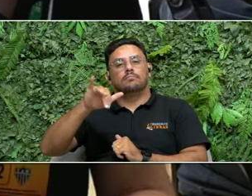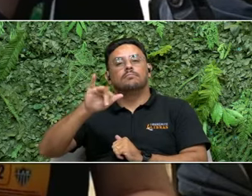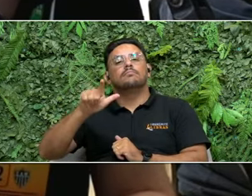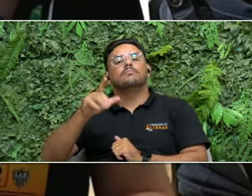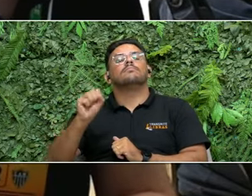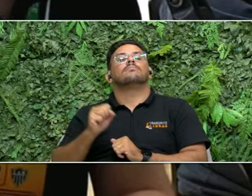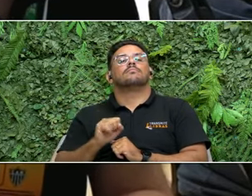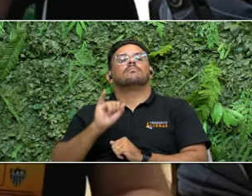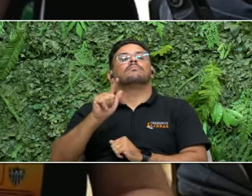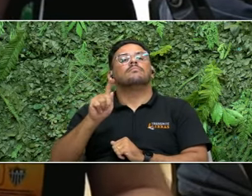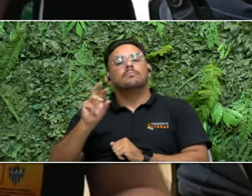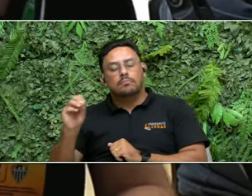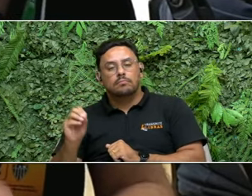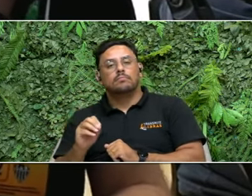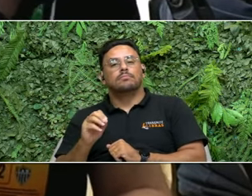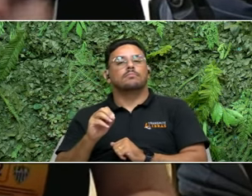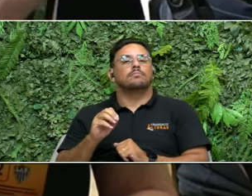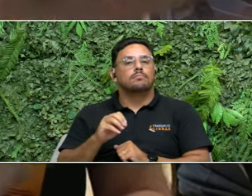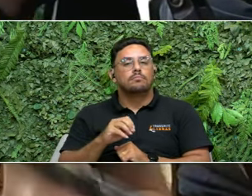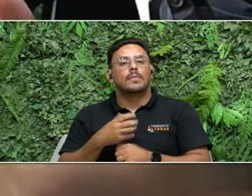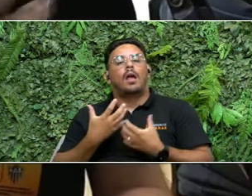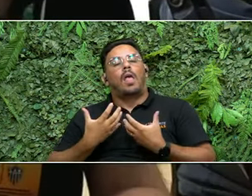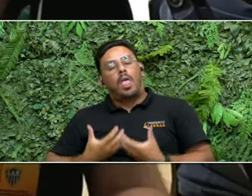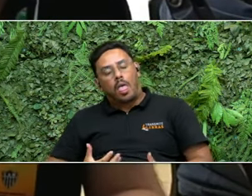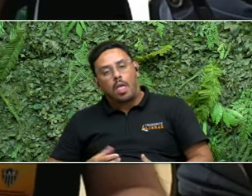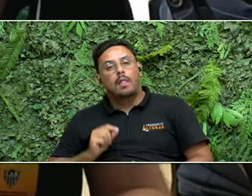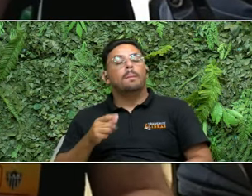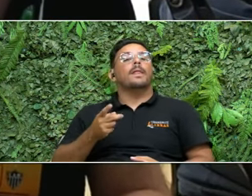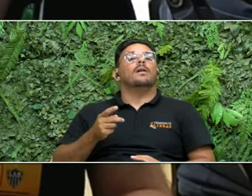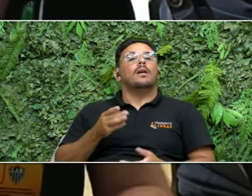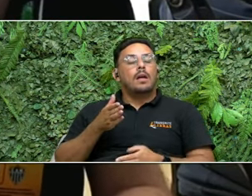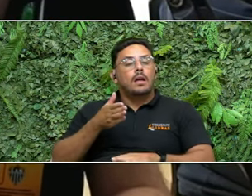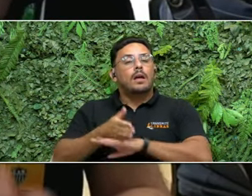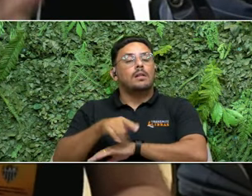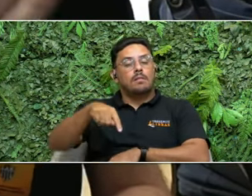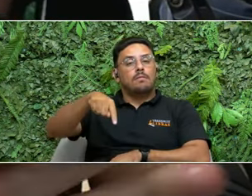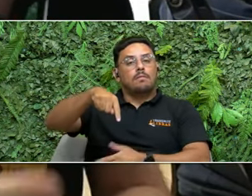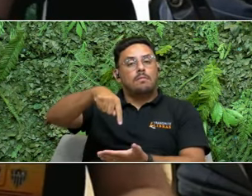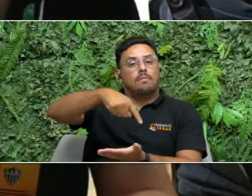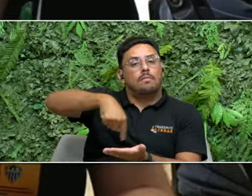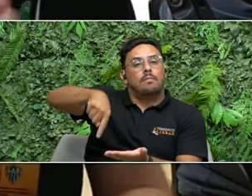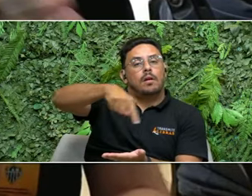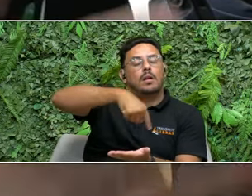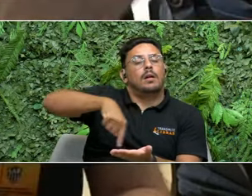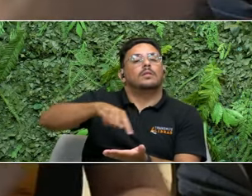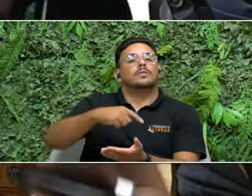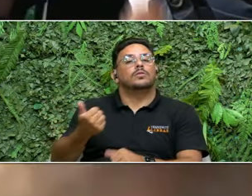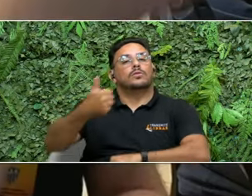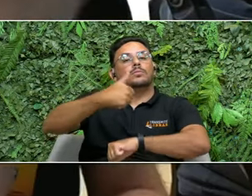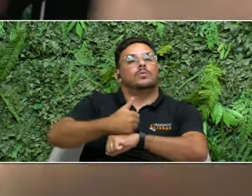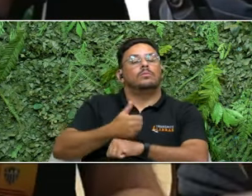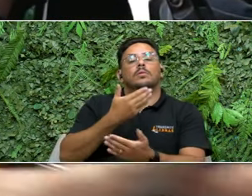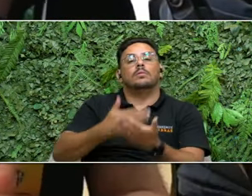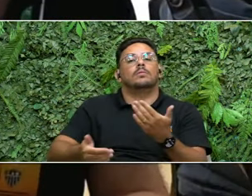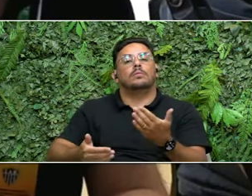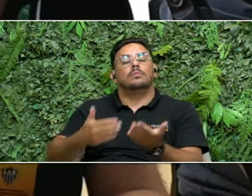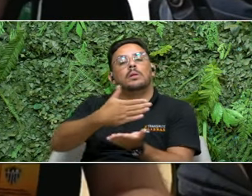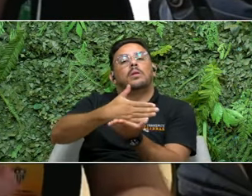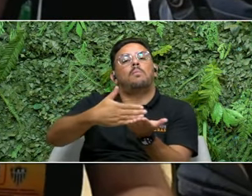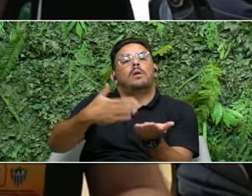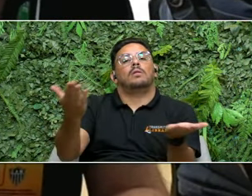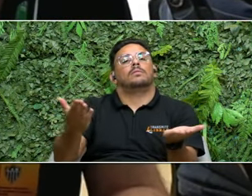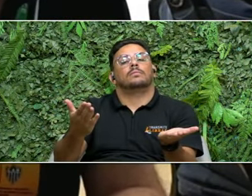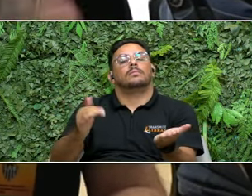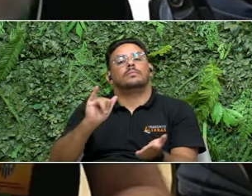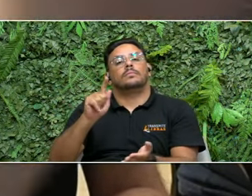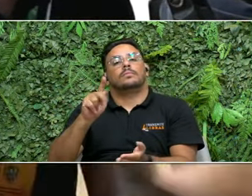Gomes correu muito se matou É verdade mas então entrasse com um volante substituísse para não perder o meio-campo como perdeu no segundo tempo o